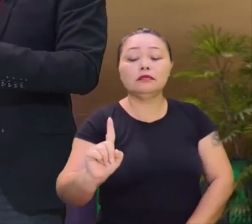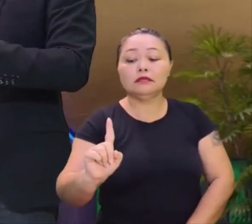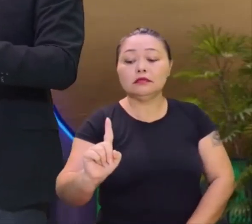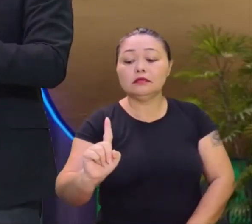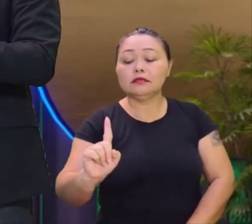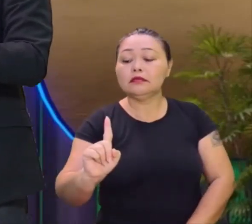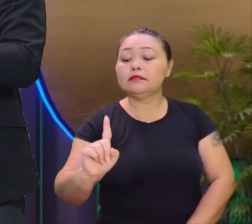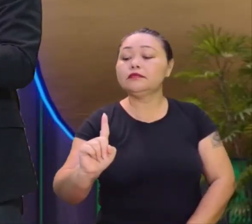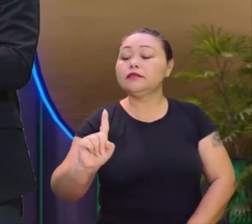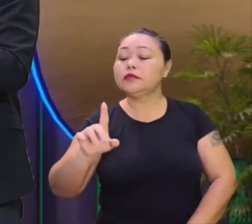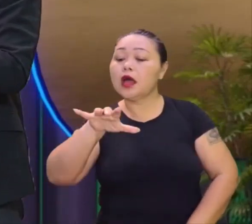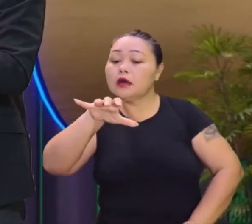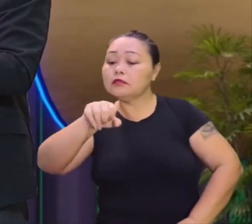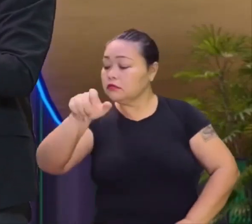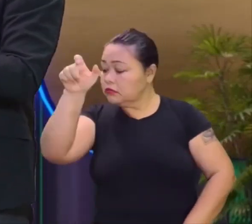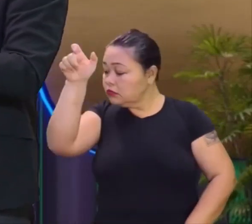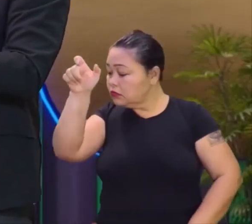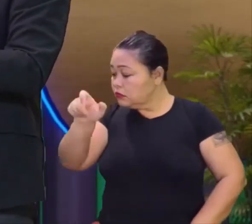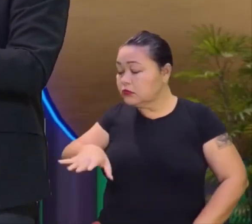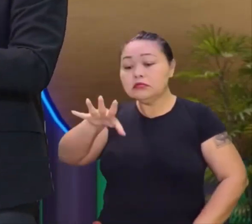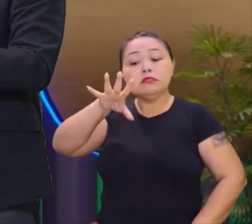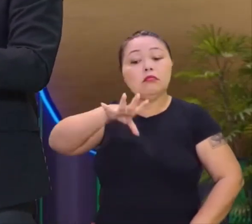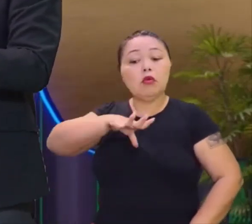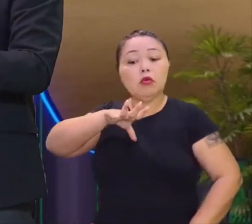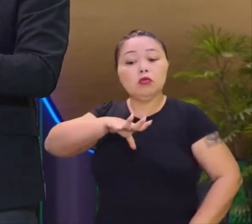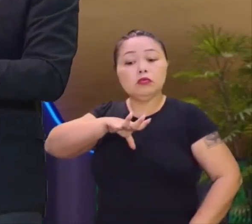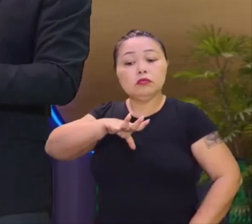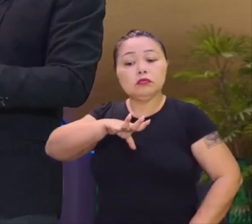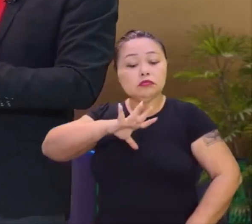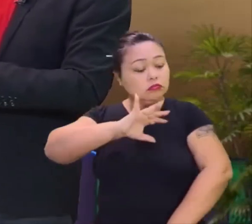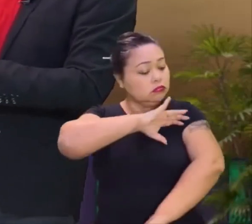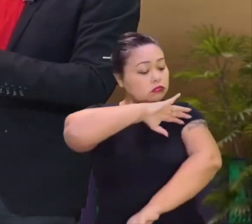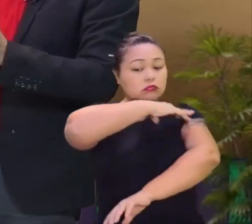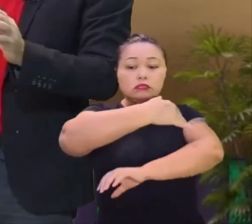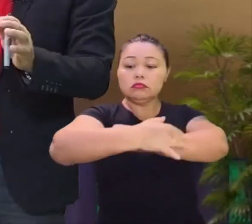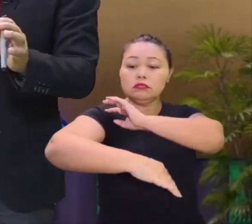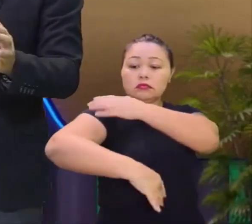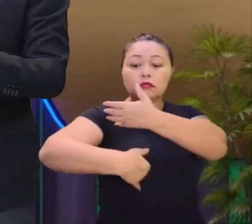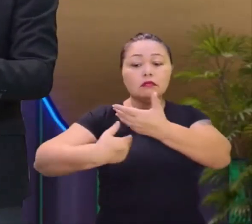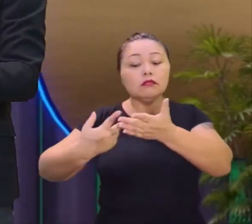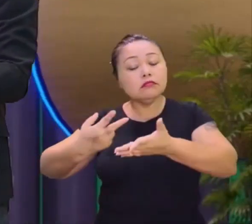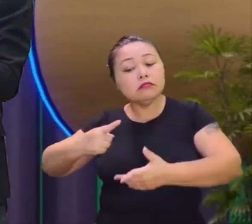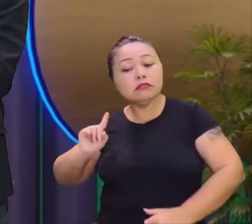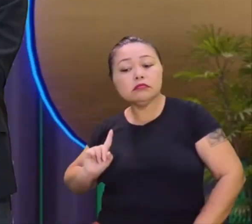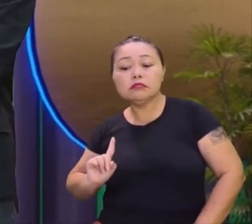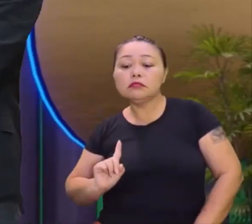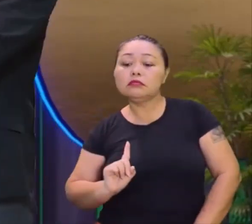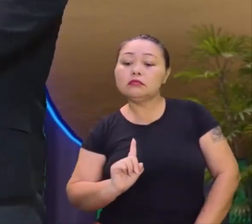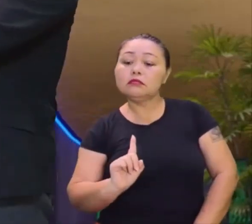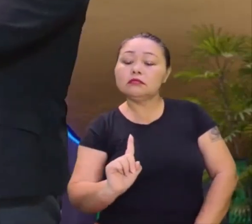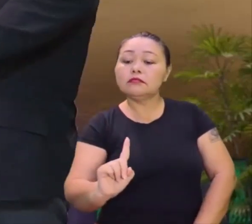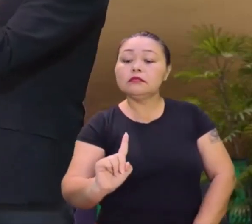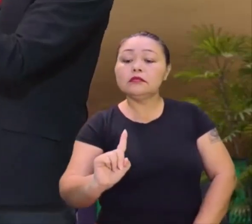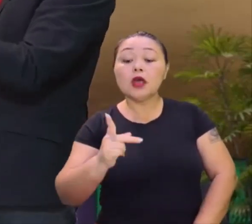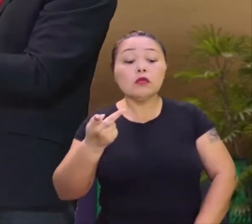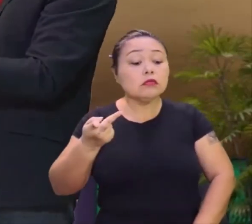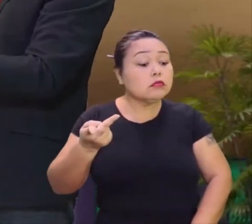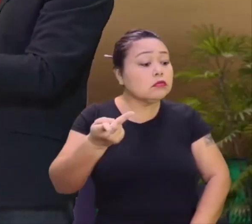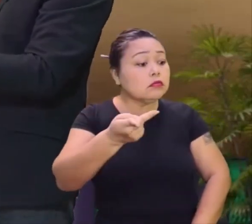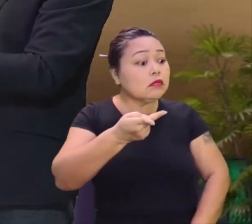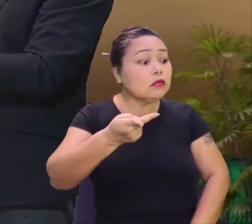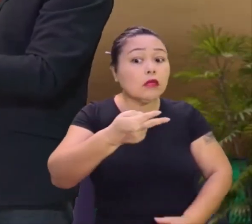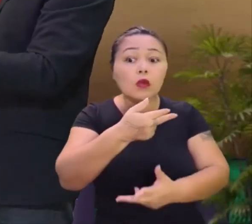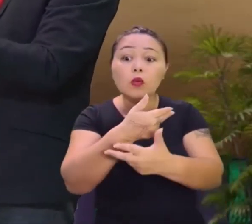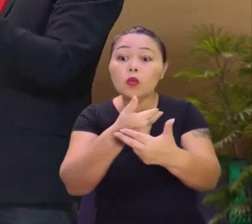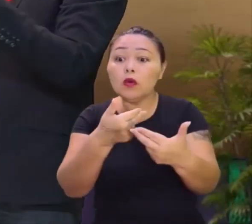Depois veio os colonizadores portugueses e chegaram aqui, mas eles estavam em busca de